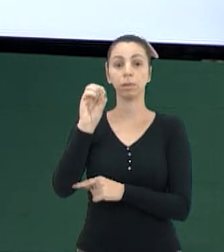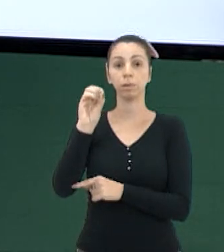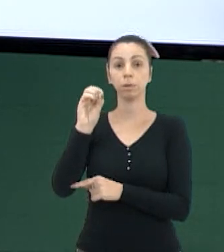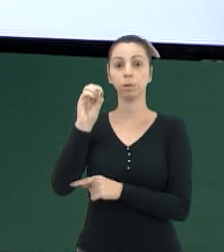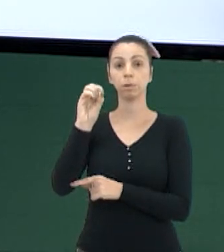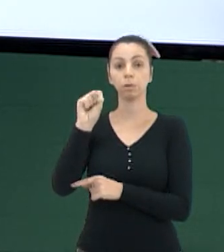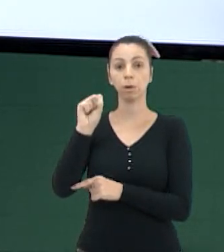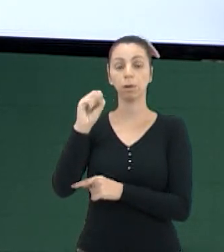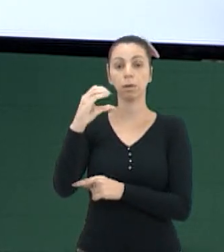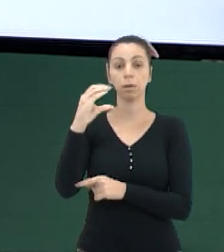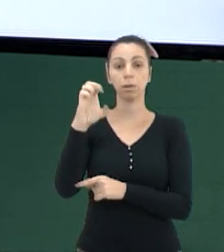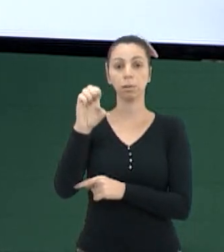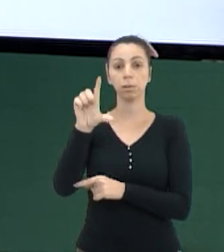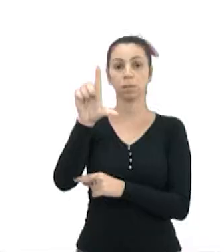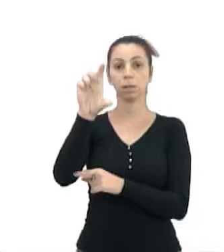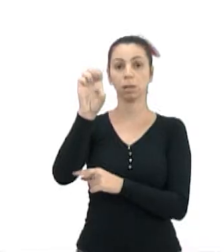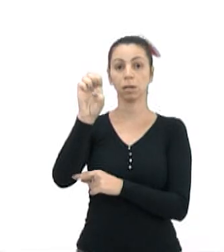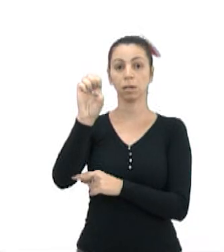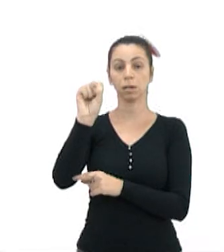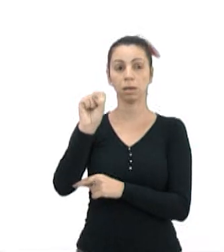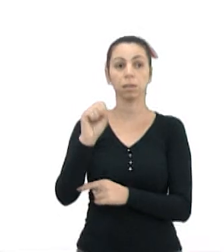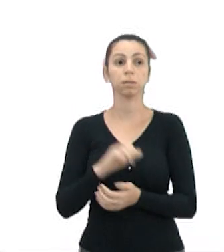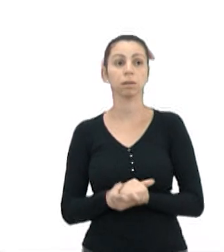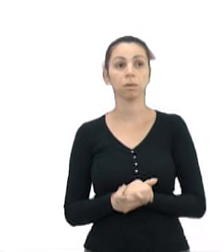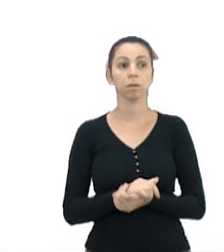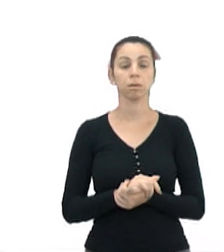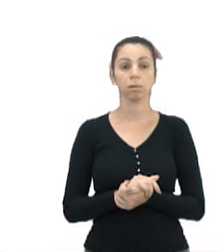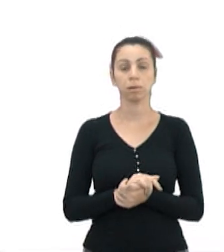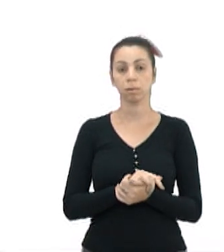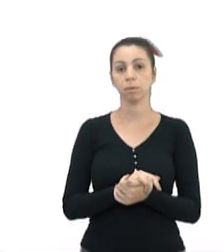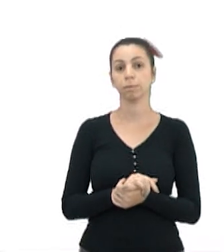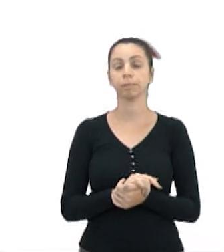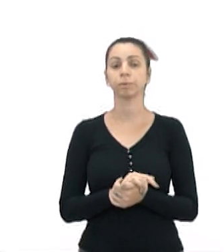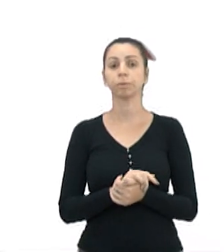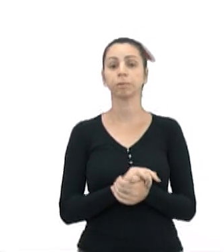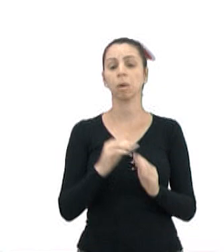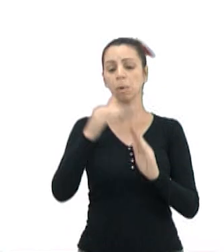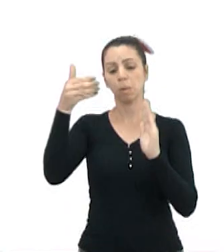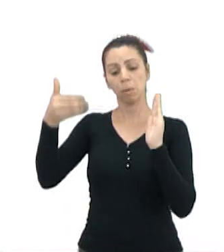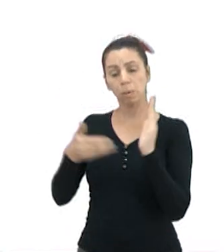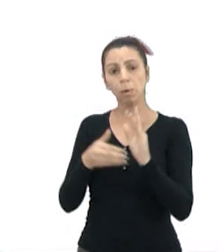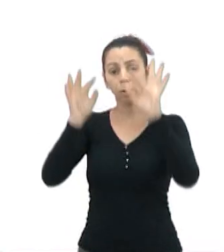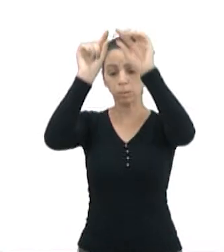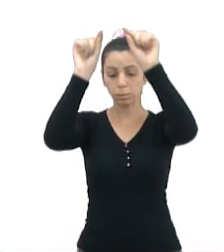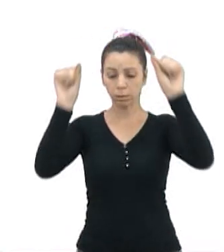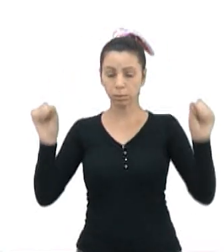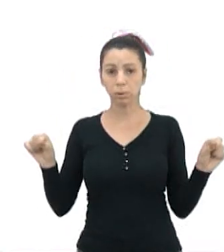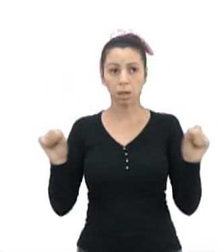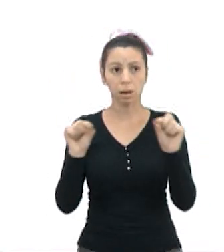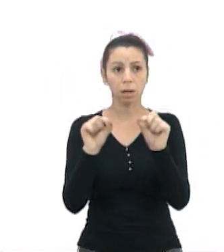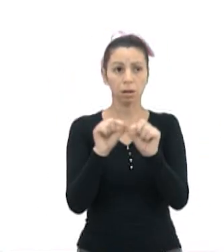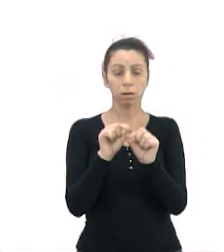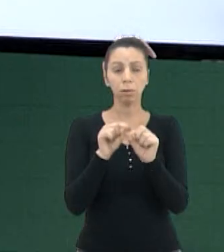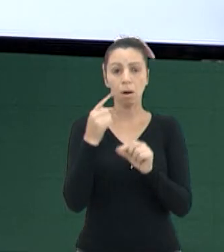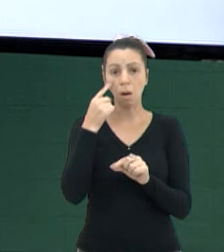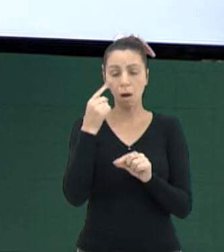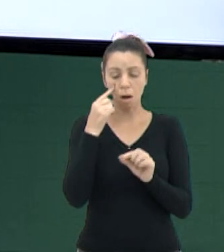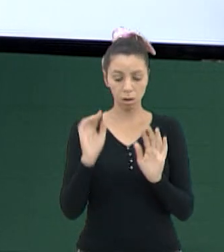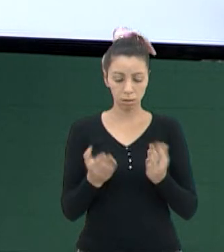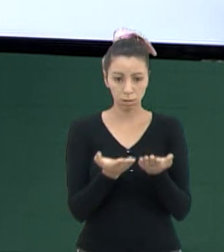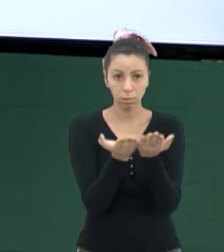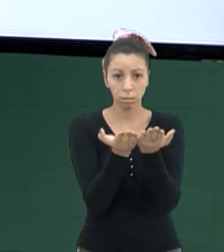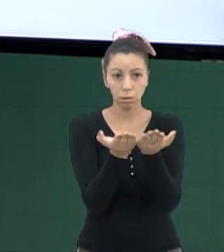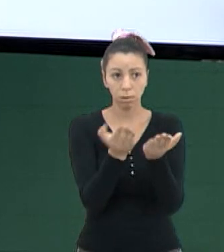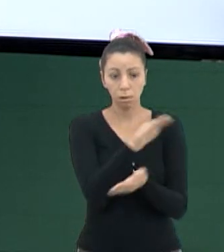Segunda propriedade. Em todo triângulo isósceles, os ângulos da base são congruentes. Então, olha aqui, ó, a base,